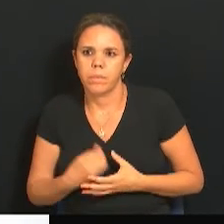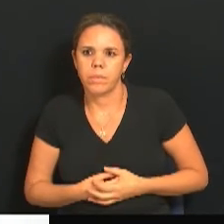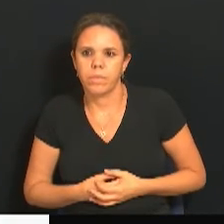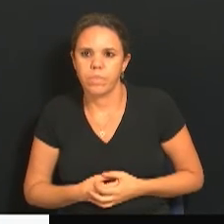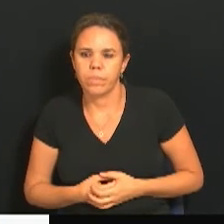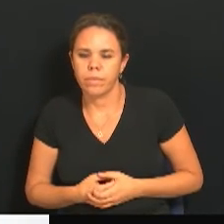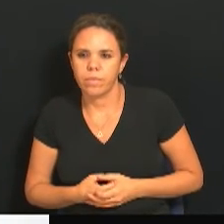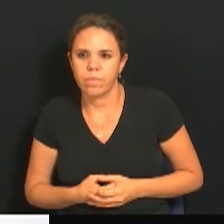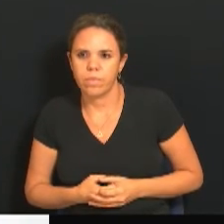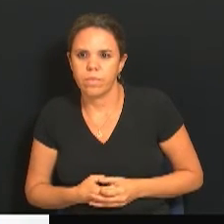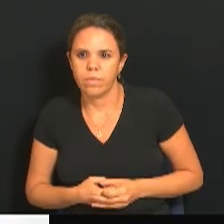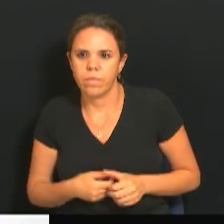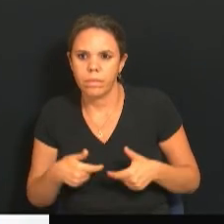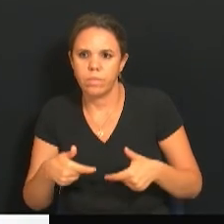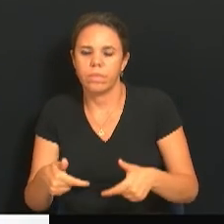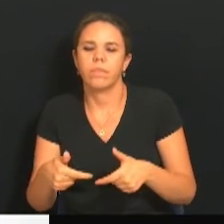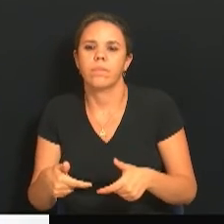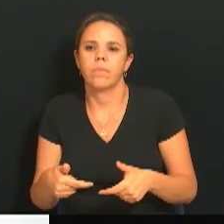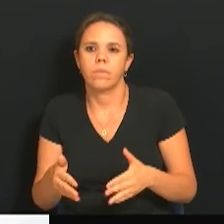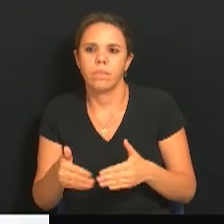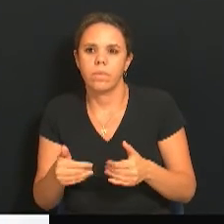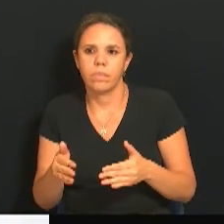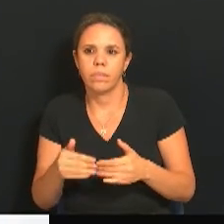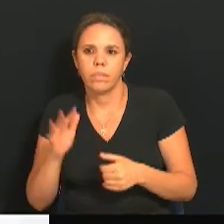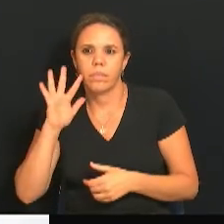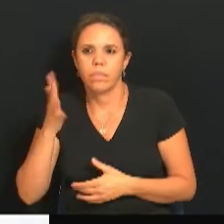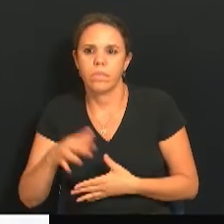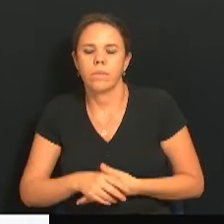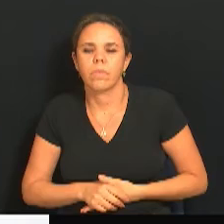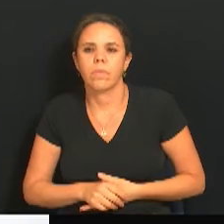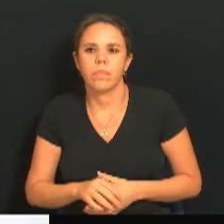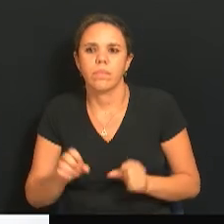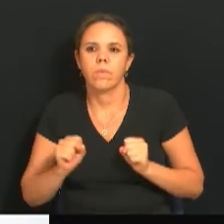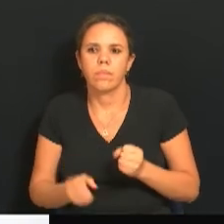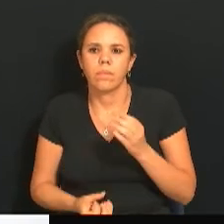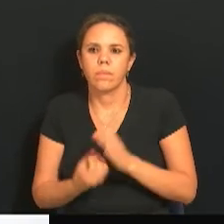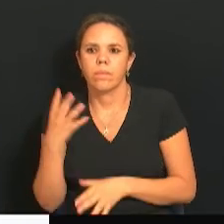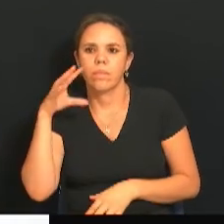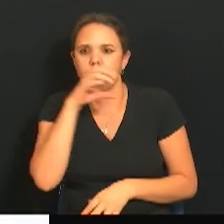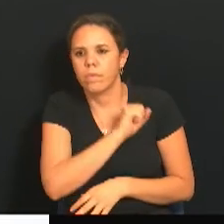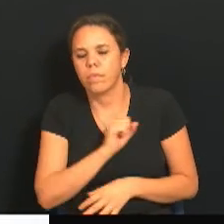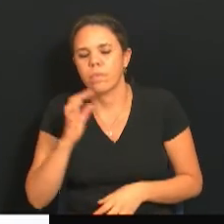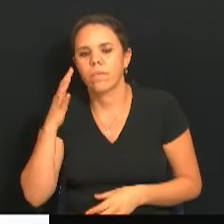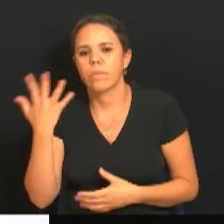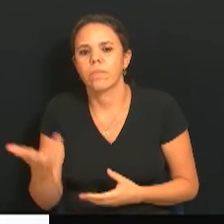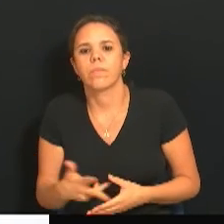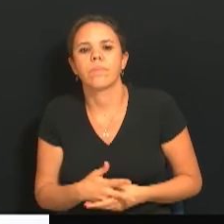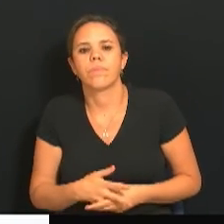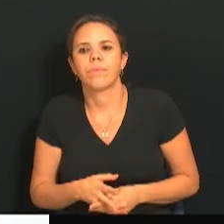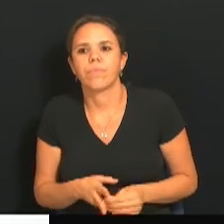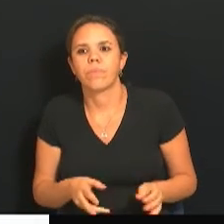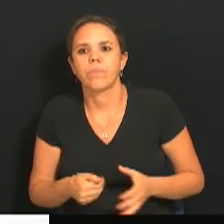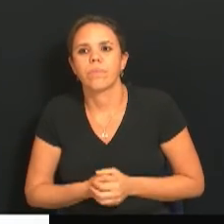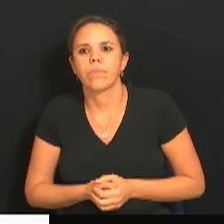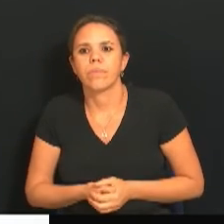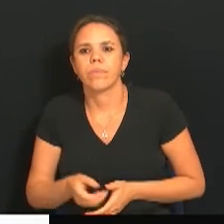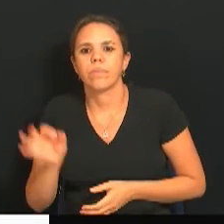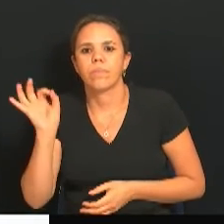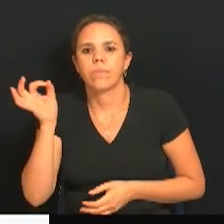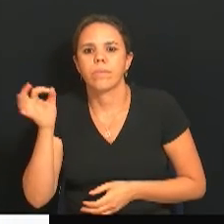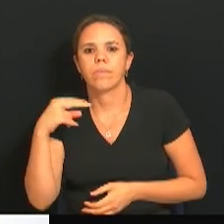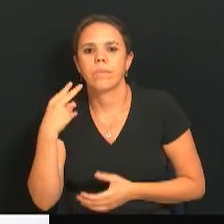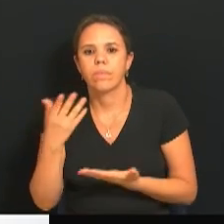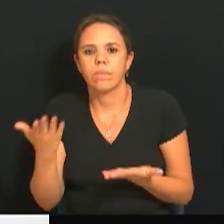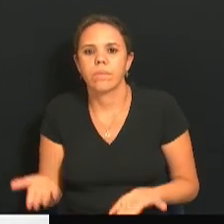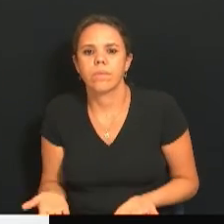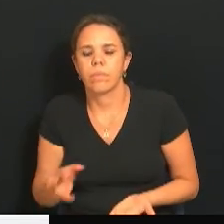o encaminhar de uma solução que ela apareça mais rapidamente. Com certeza, vereador, esse não